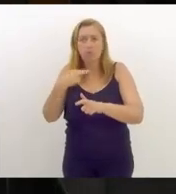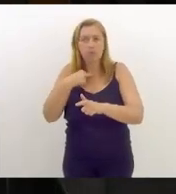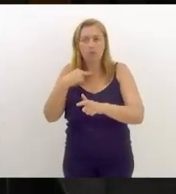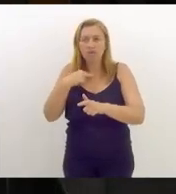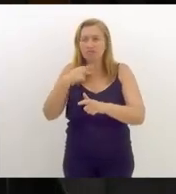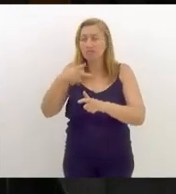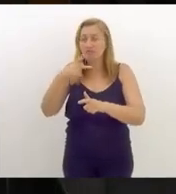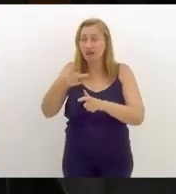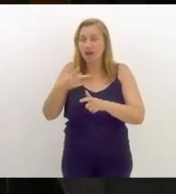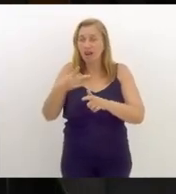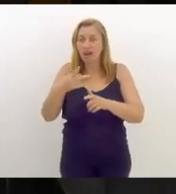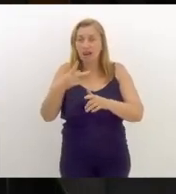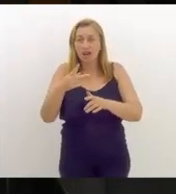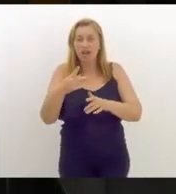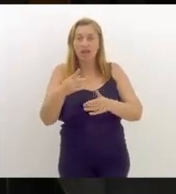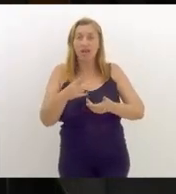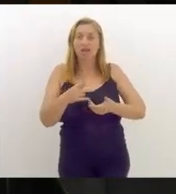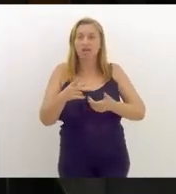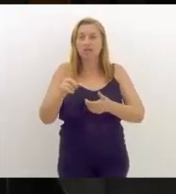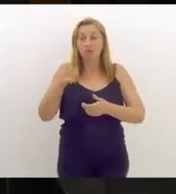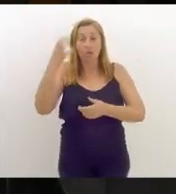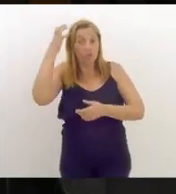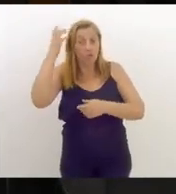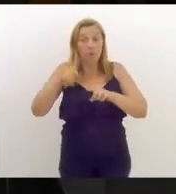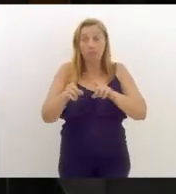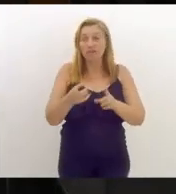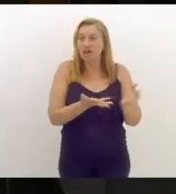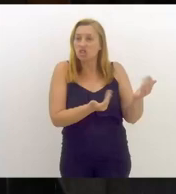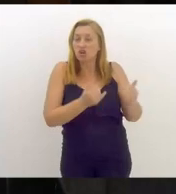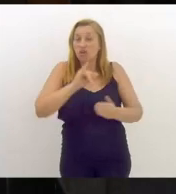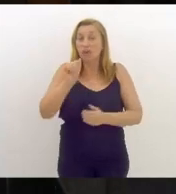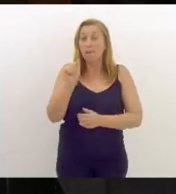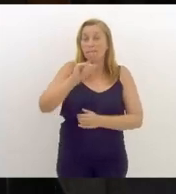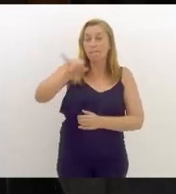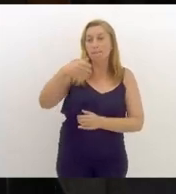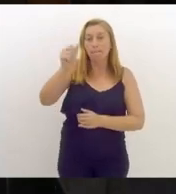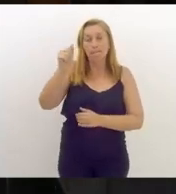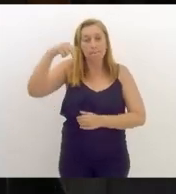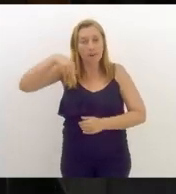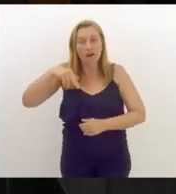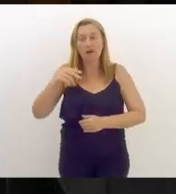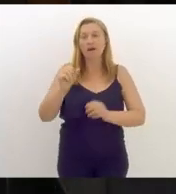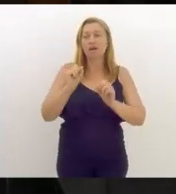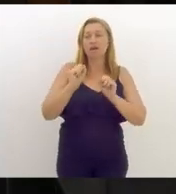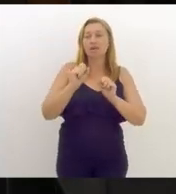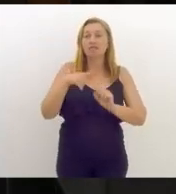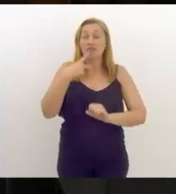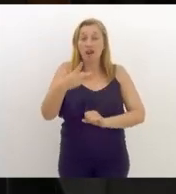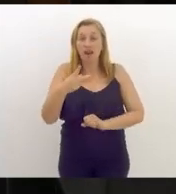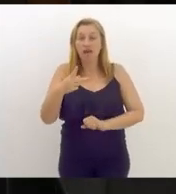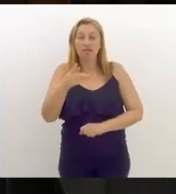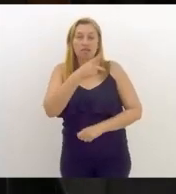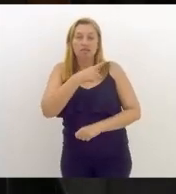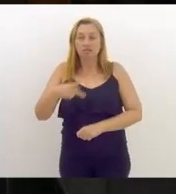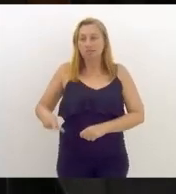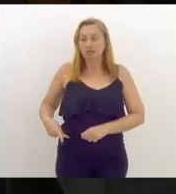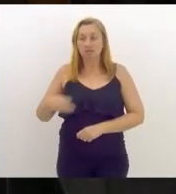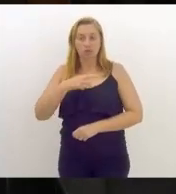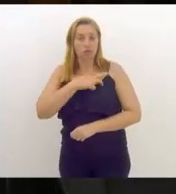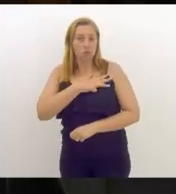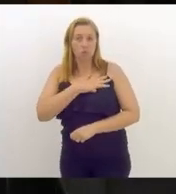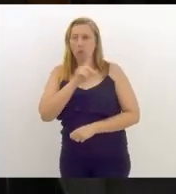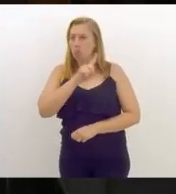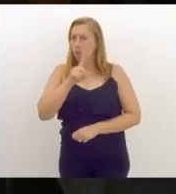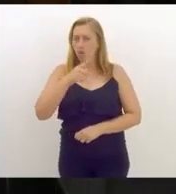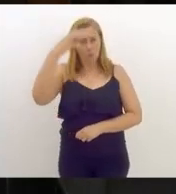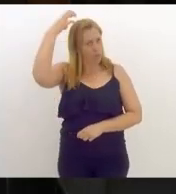para outro não descondenou mas enfim a Jovem Pan deveria dizer que o presidente Luiz Inácio Lula da Silva não